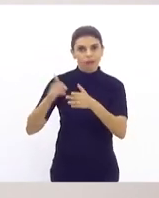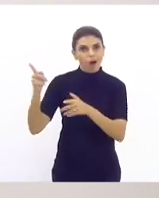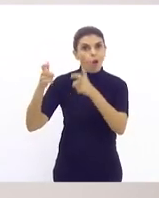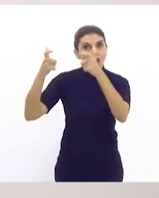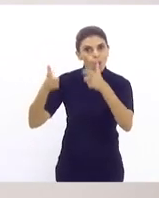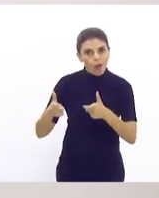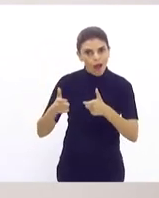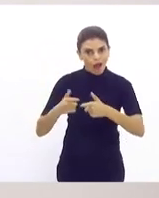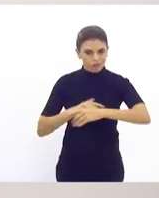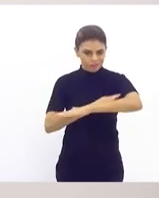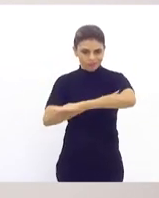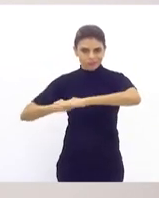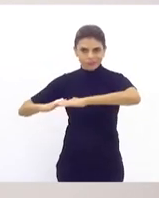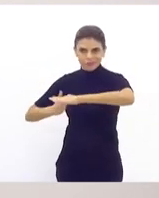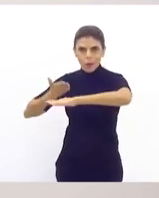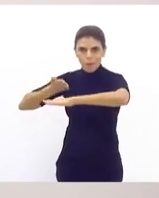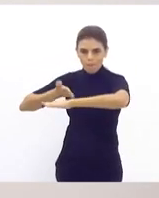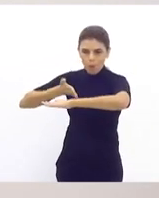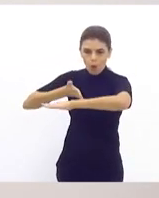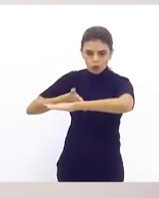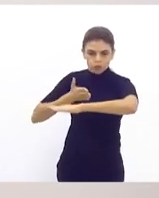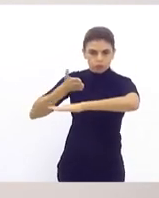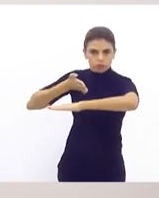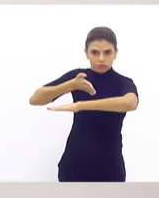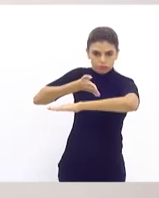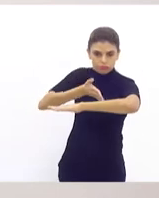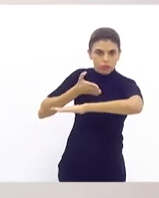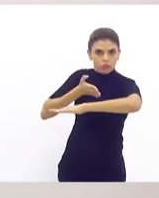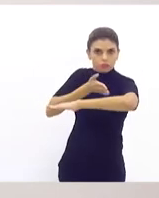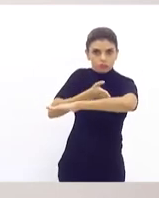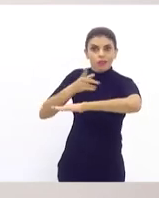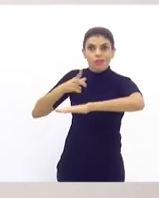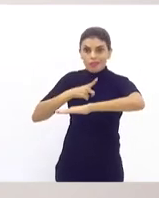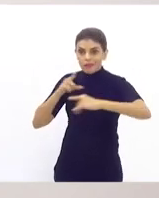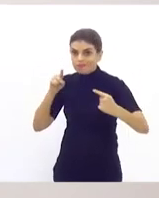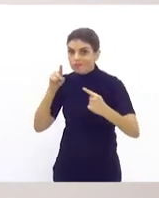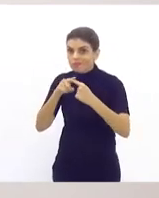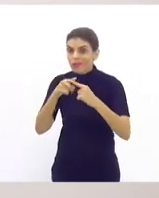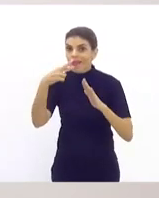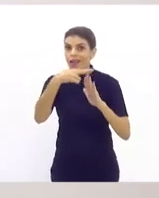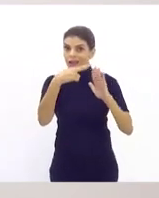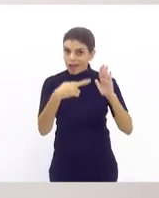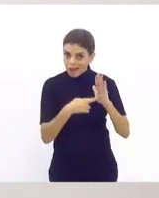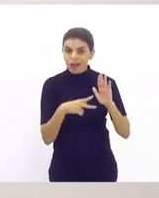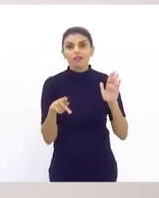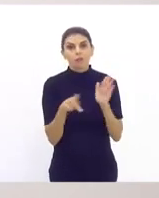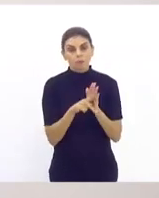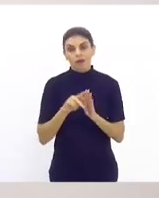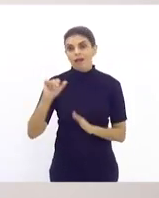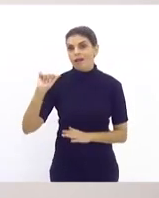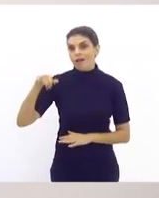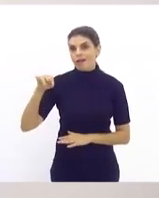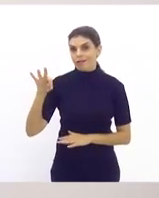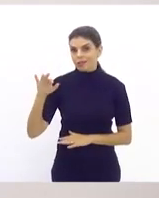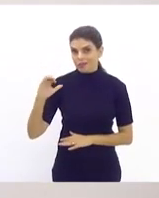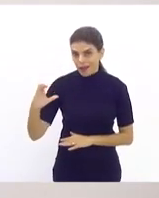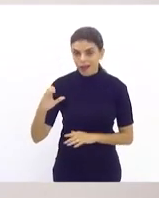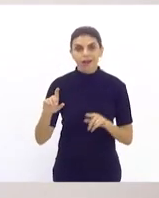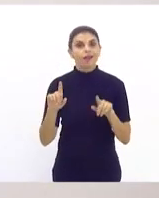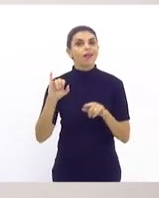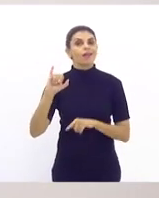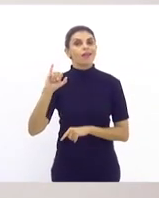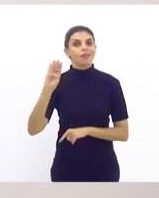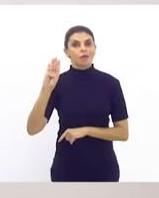sua barreira de contenção por empresa, tem por normas da ANTAC, inclusive, e pelo IBAMA. Digo isso